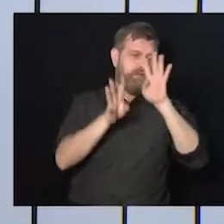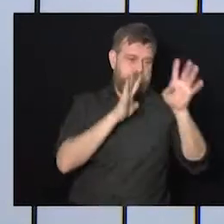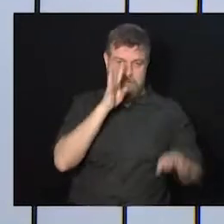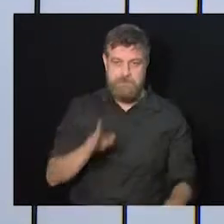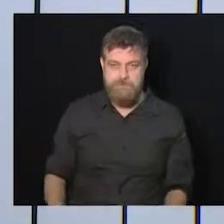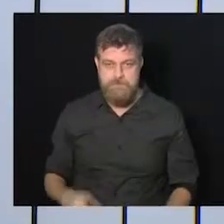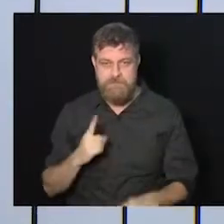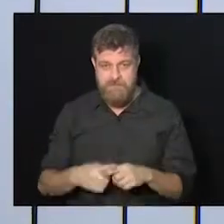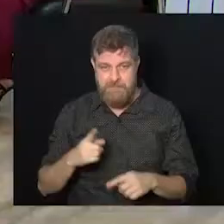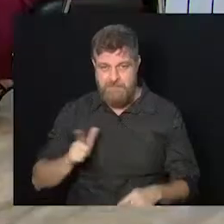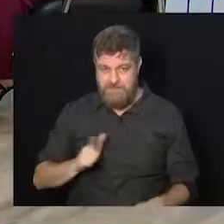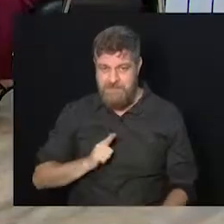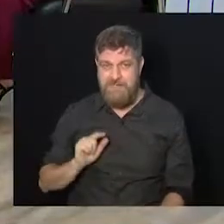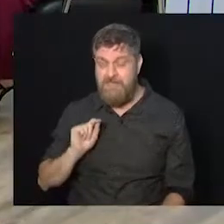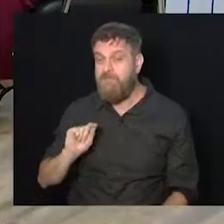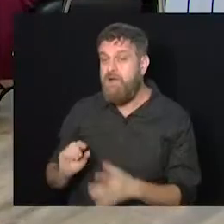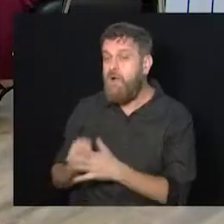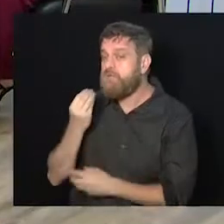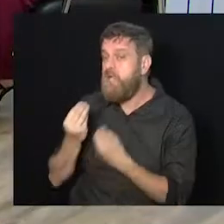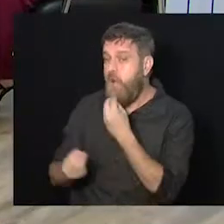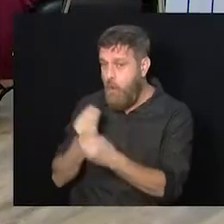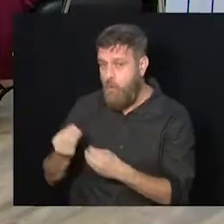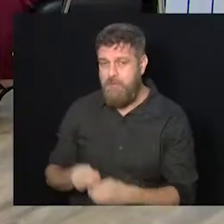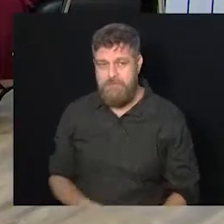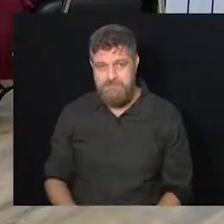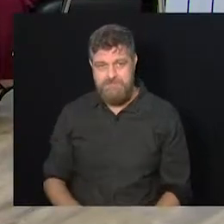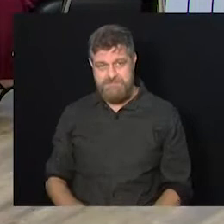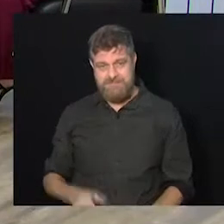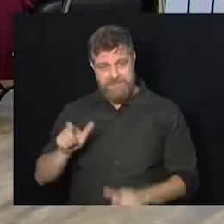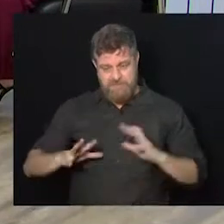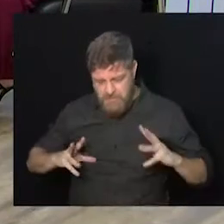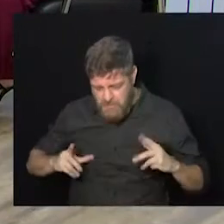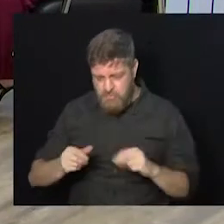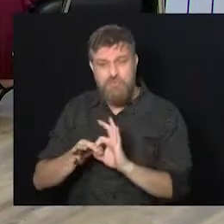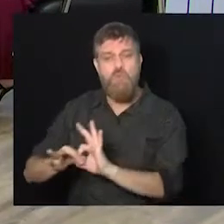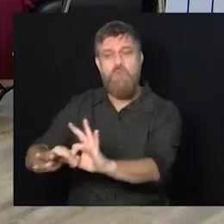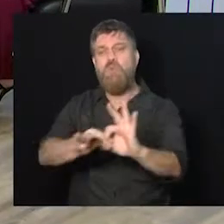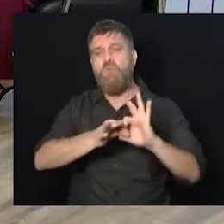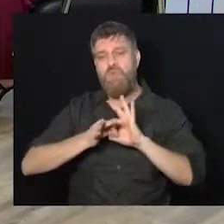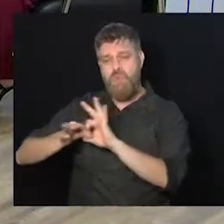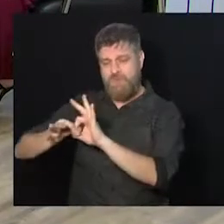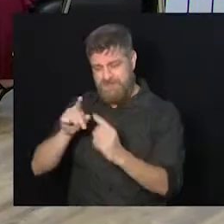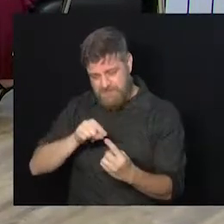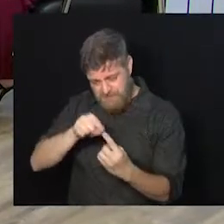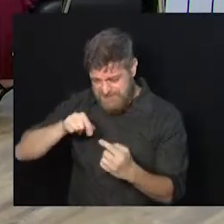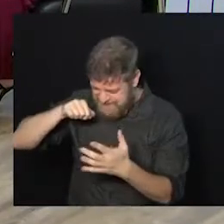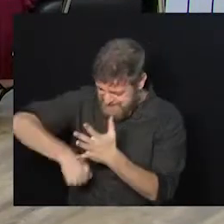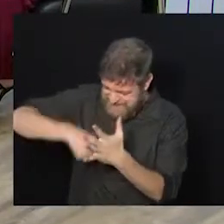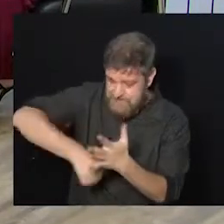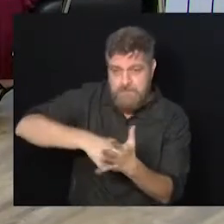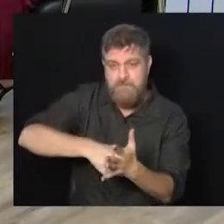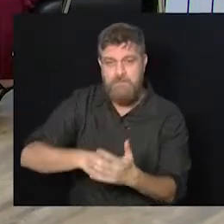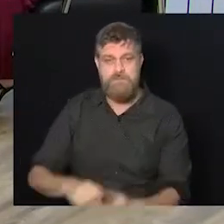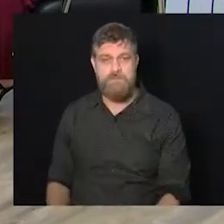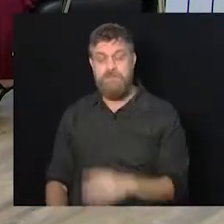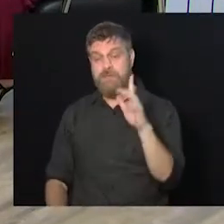uma empreitada que só vai ser possível se todos trabalharmos juntos, né? A Amazônia, por